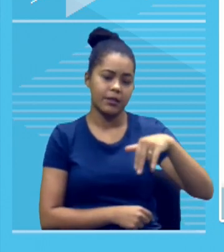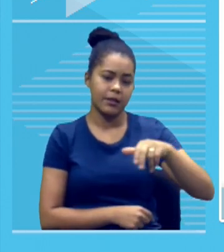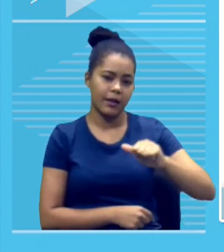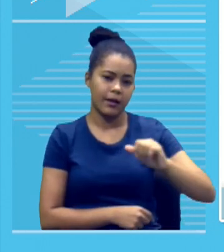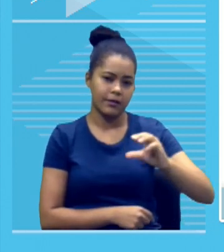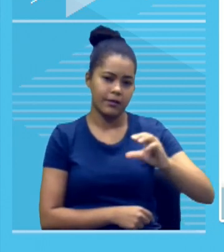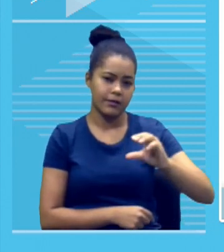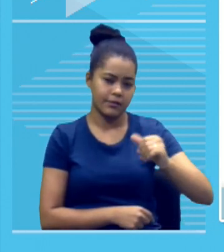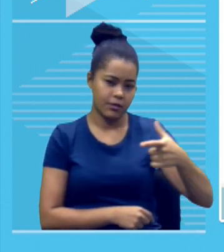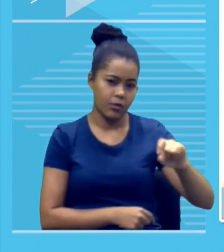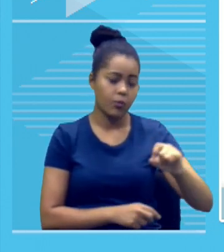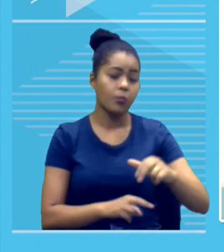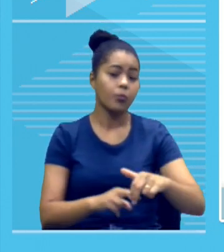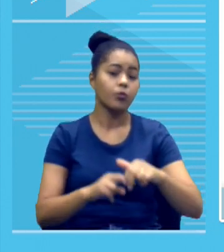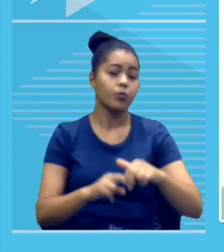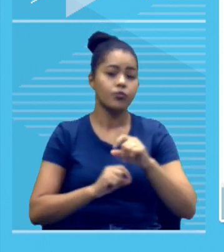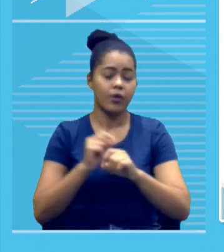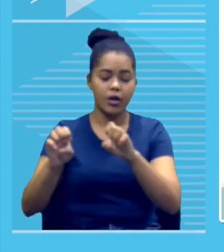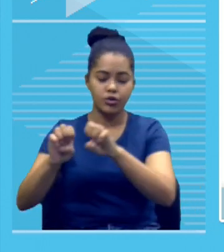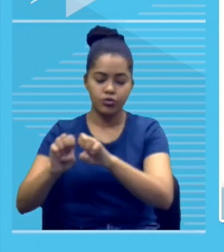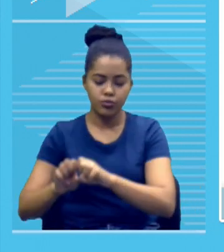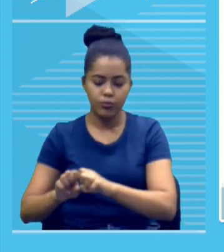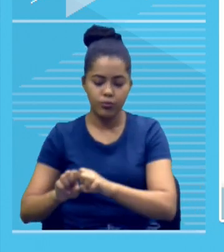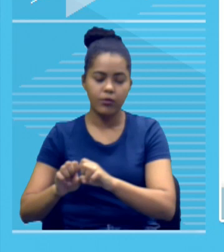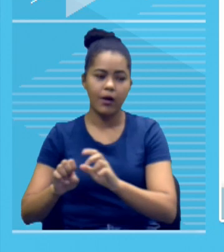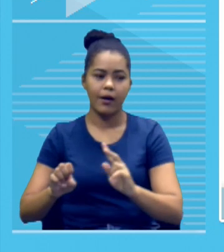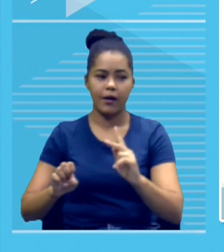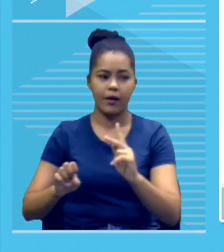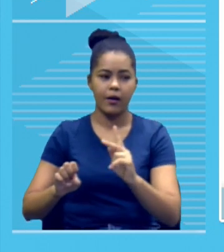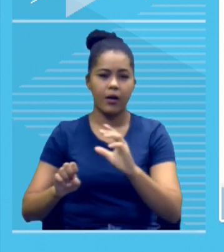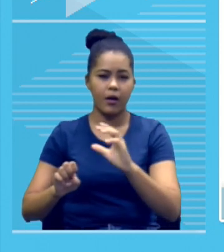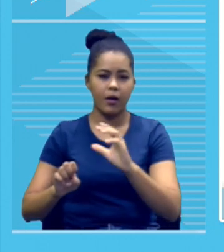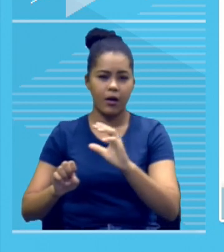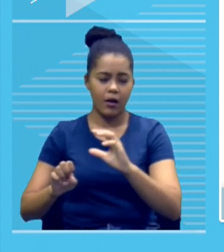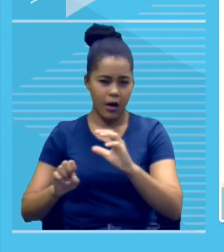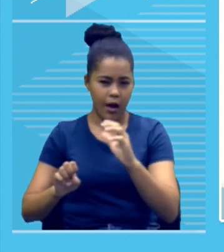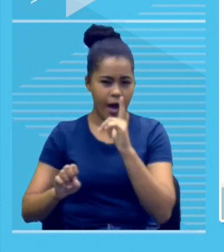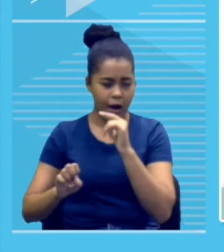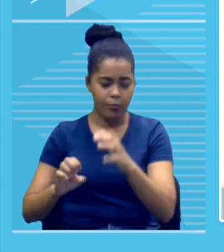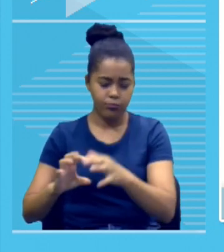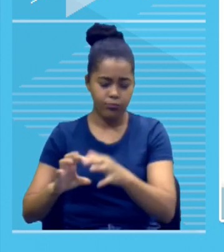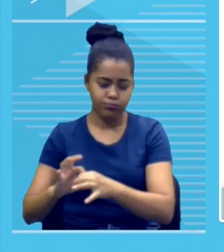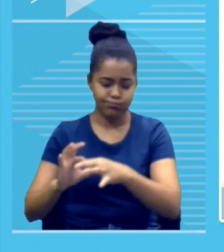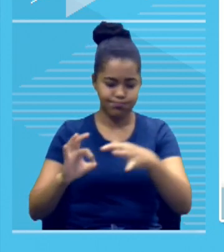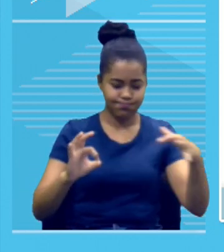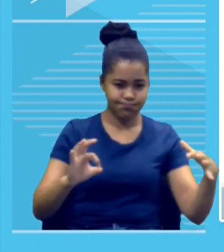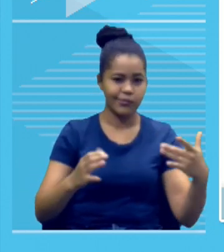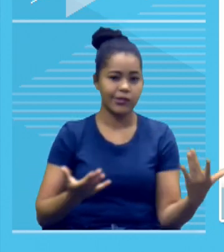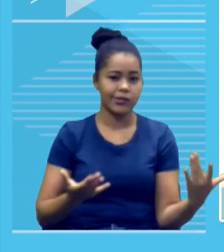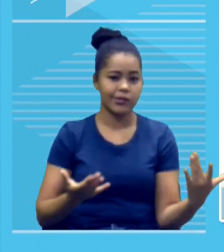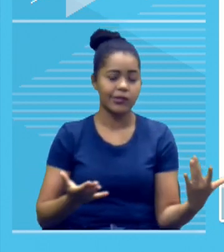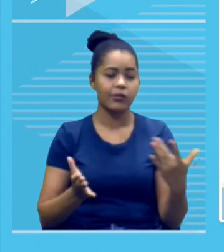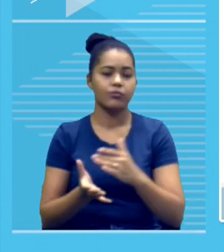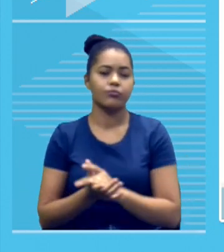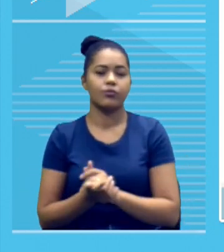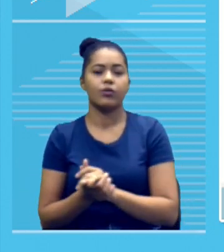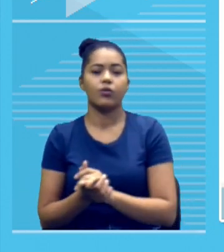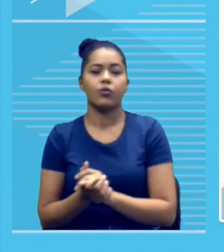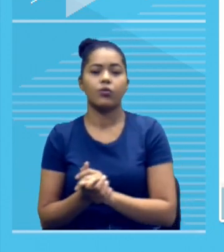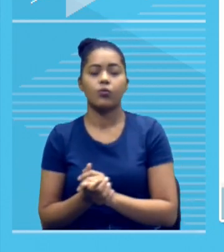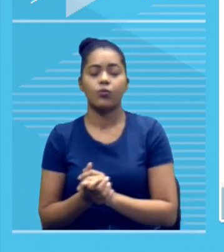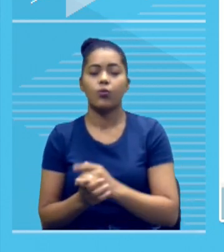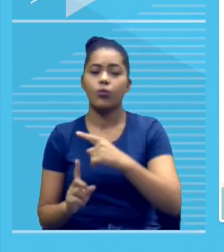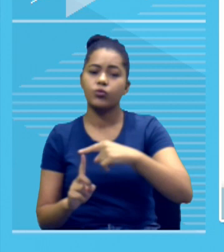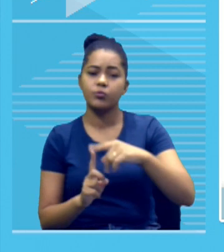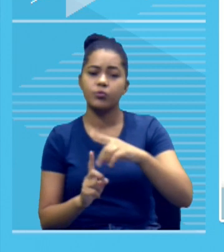água, certo? Professor, posso chamar de desidratação? Pode, nesse caso aí pode, porque se desidratou é porque saiu